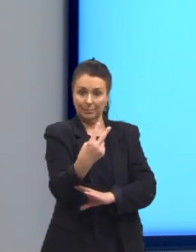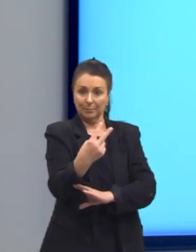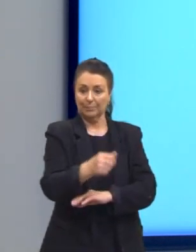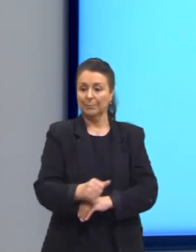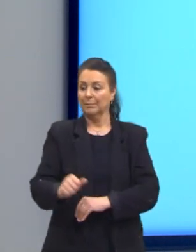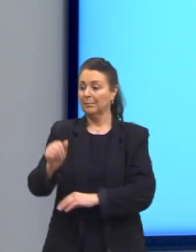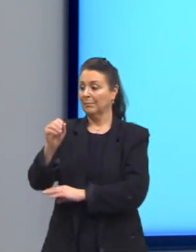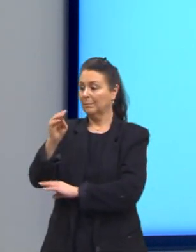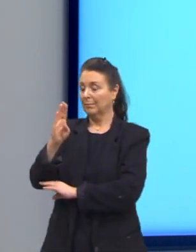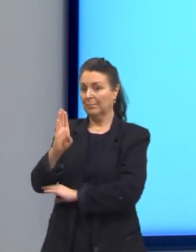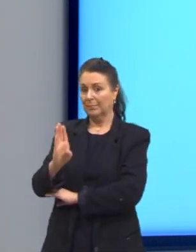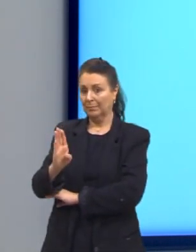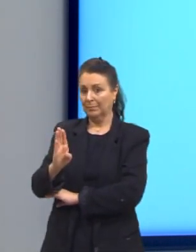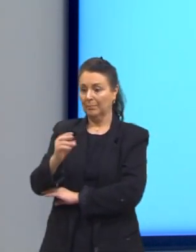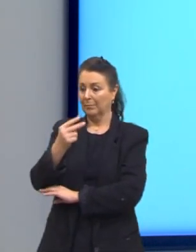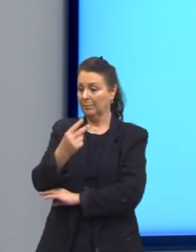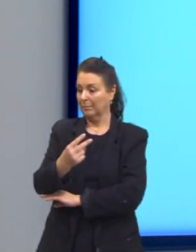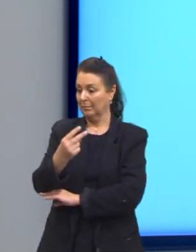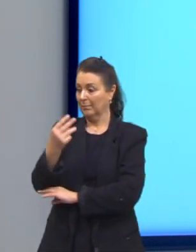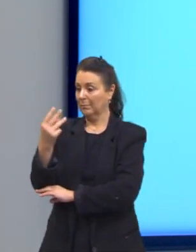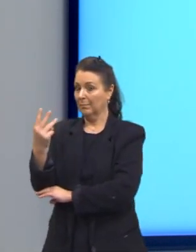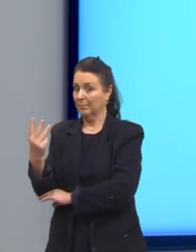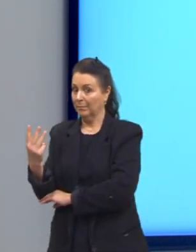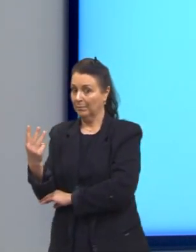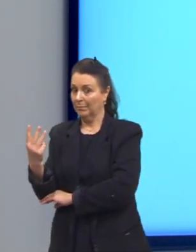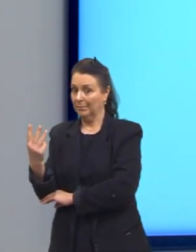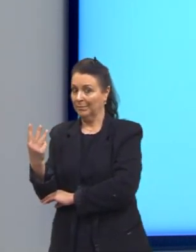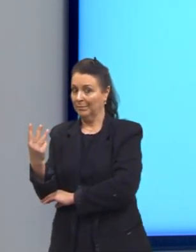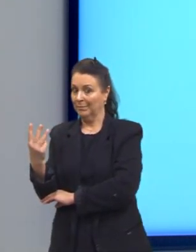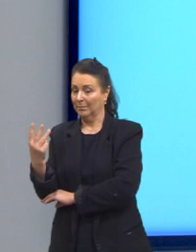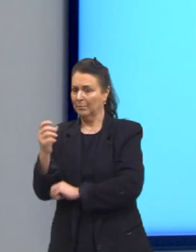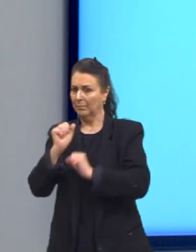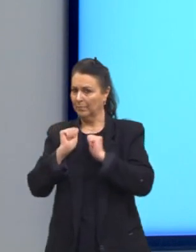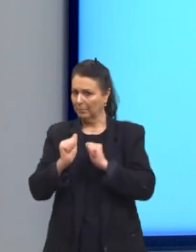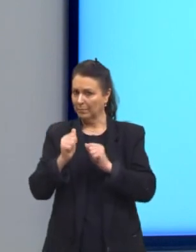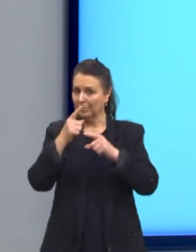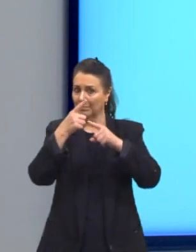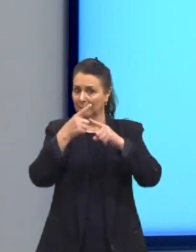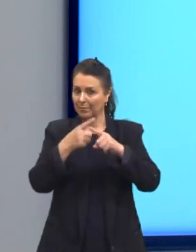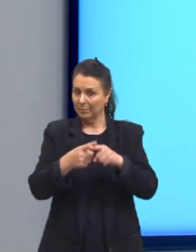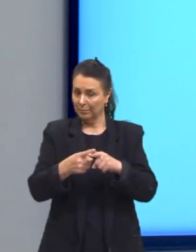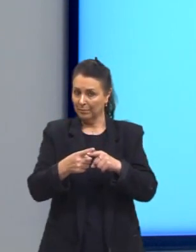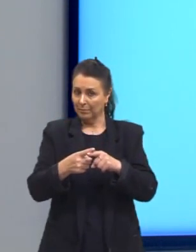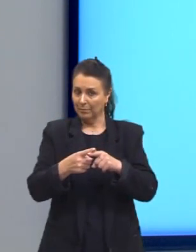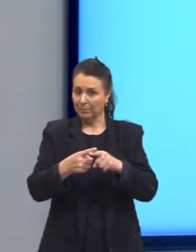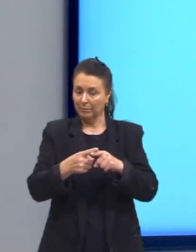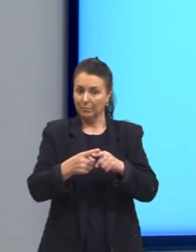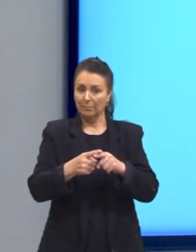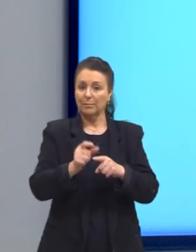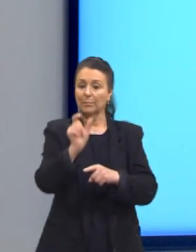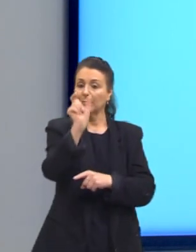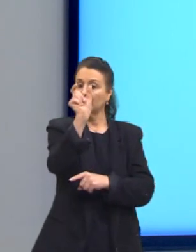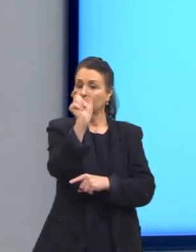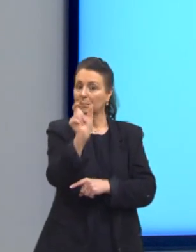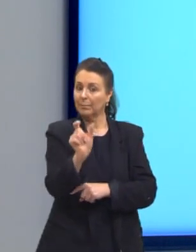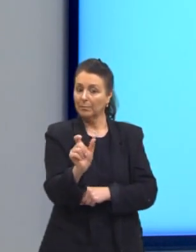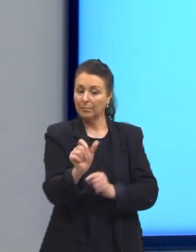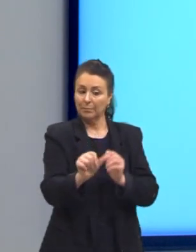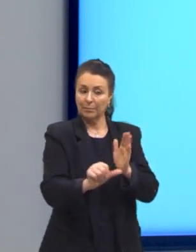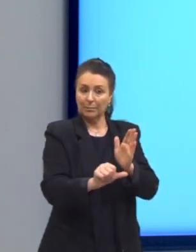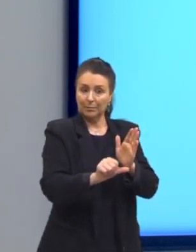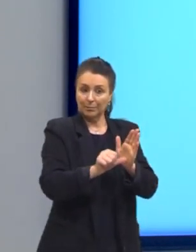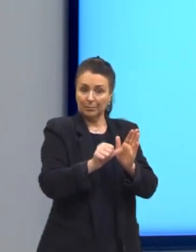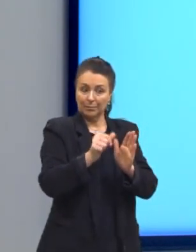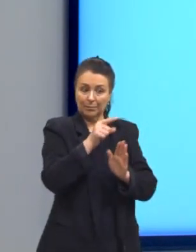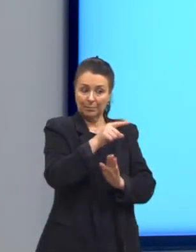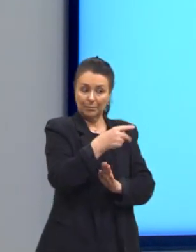matriz B2 por 3 posso multiplicar elas bom o número de Colunas da primeira Matriz